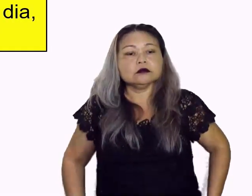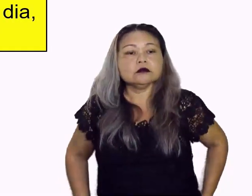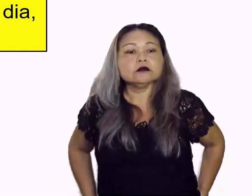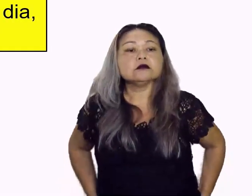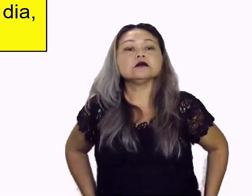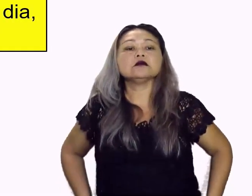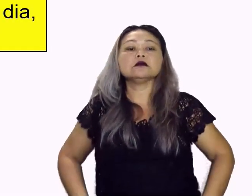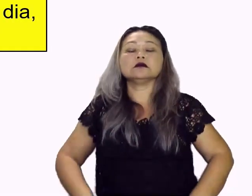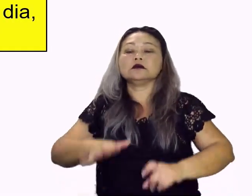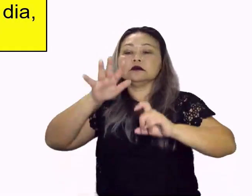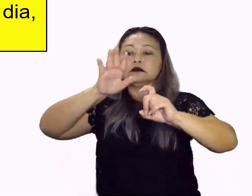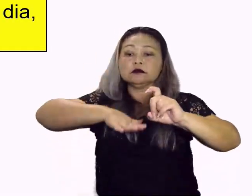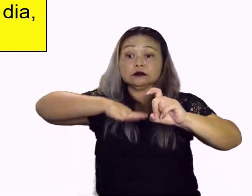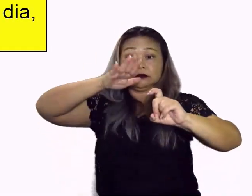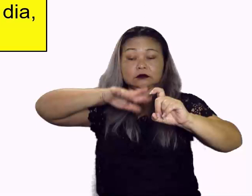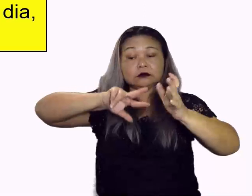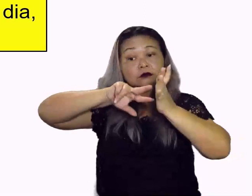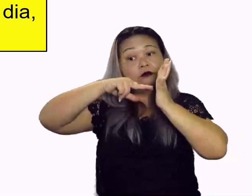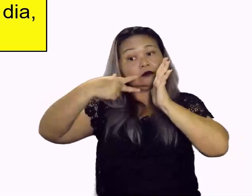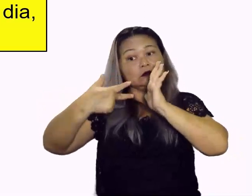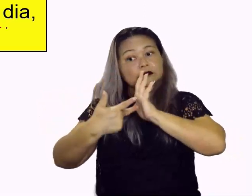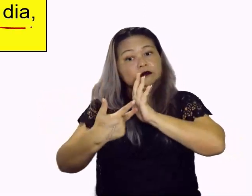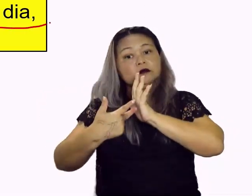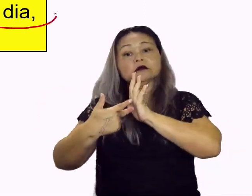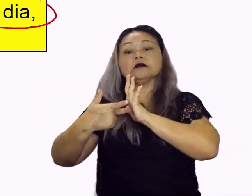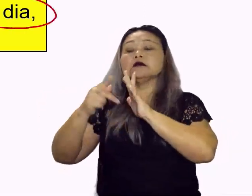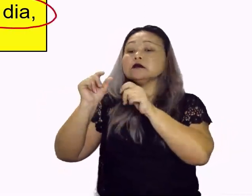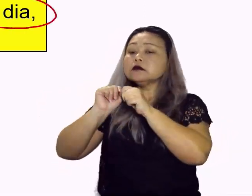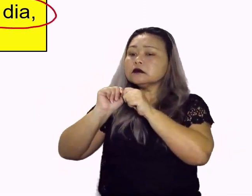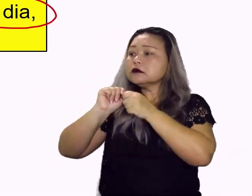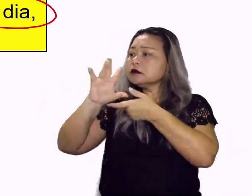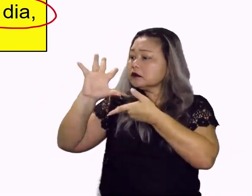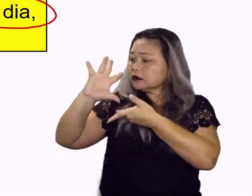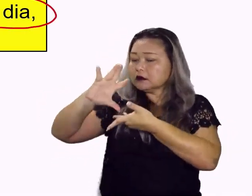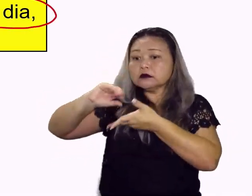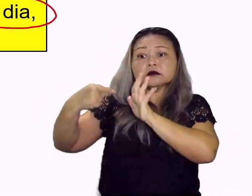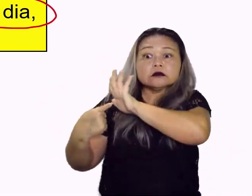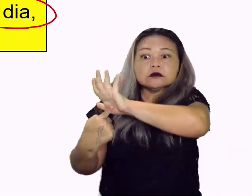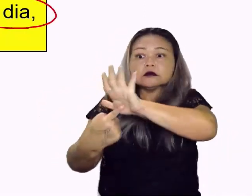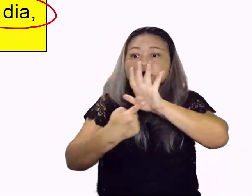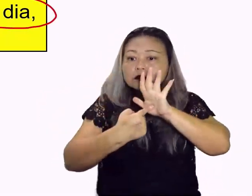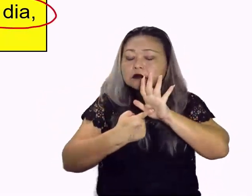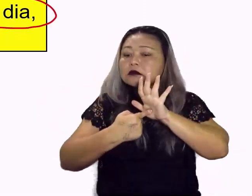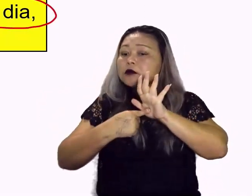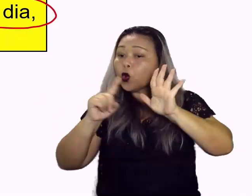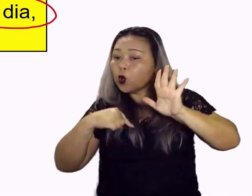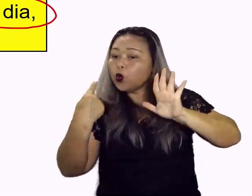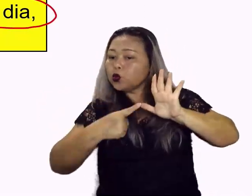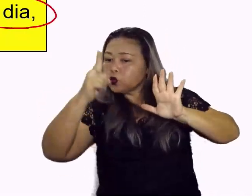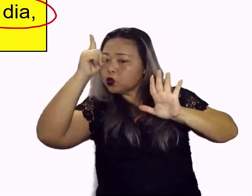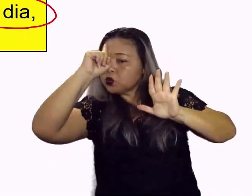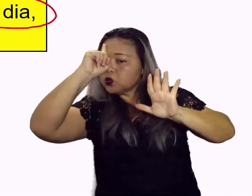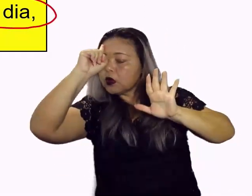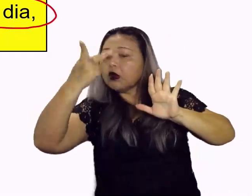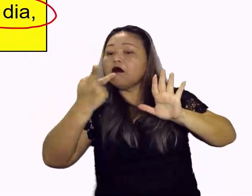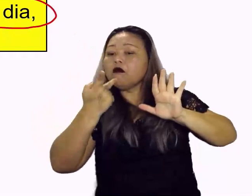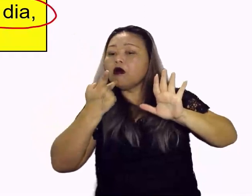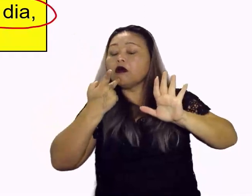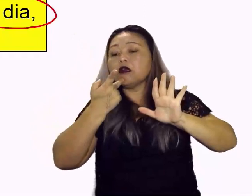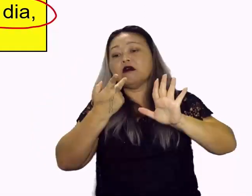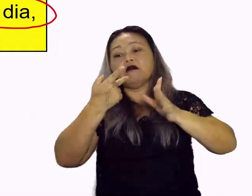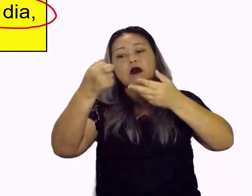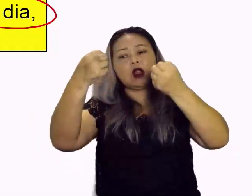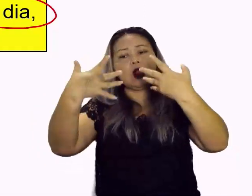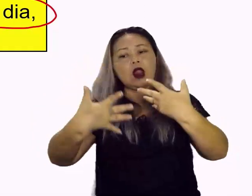O mito traduz muito do que nós somos no dia a dia. Veja bem, nós falamos de coisas que são